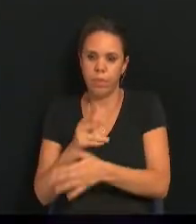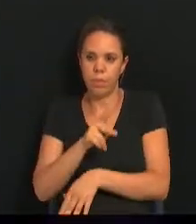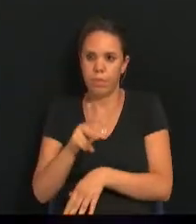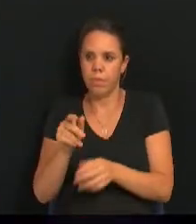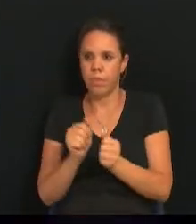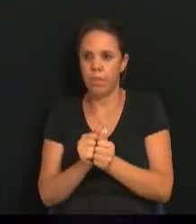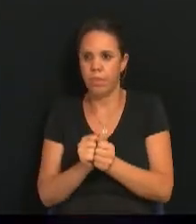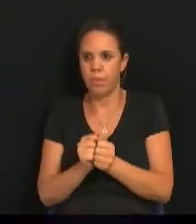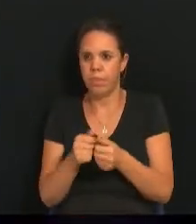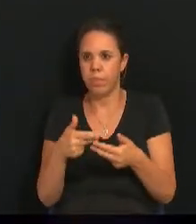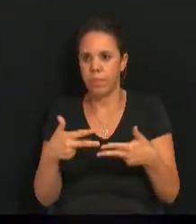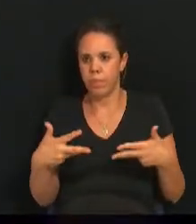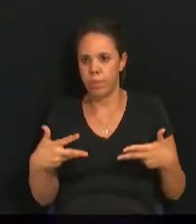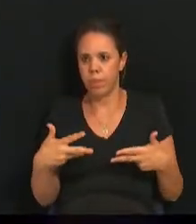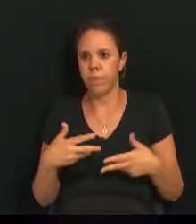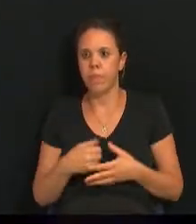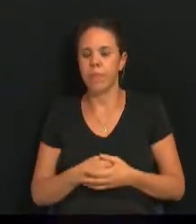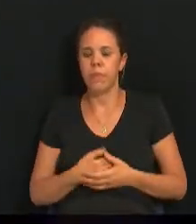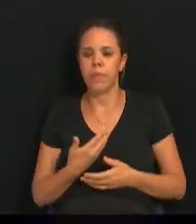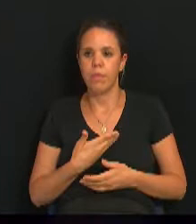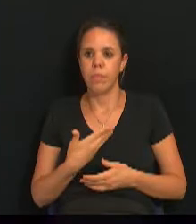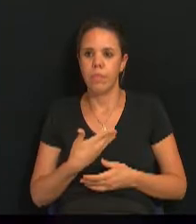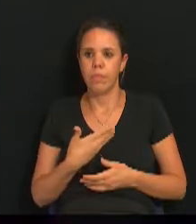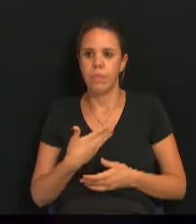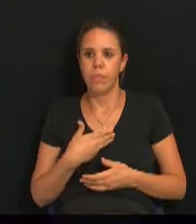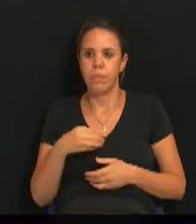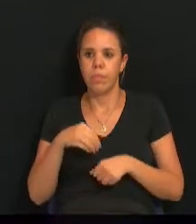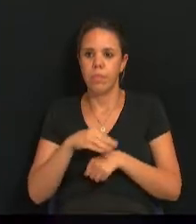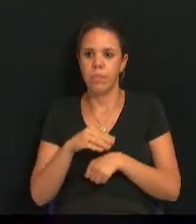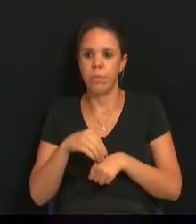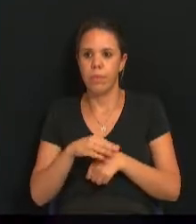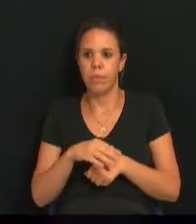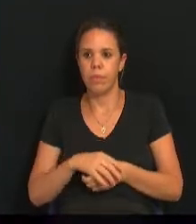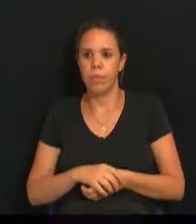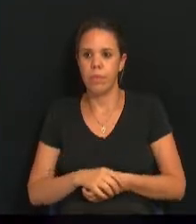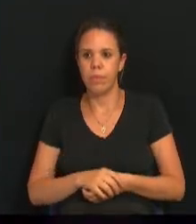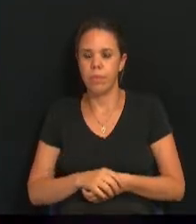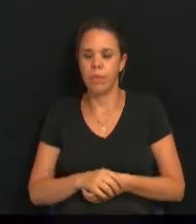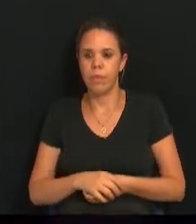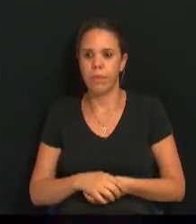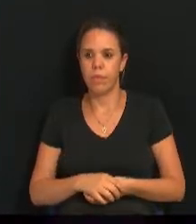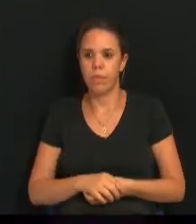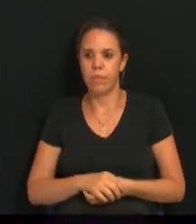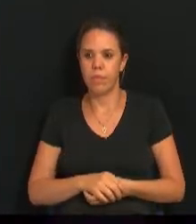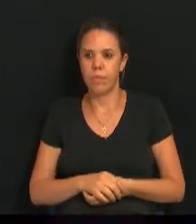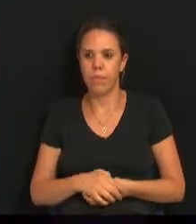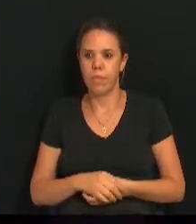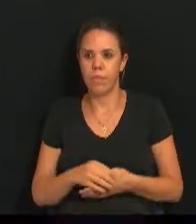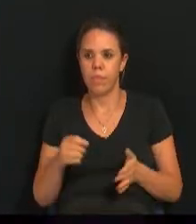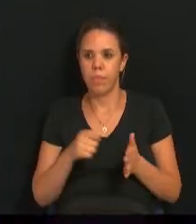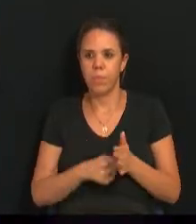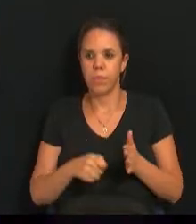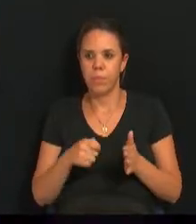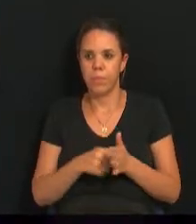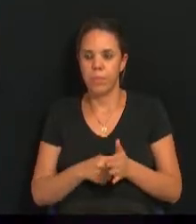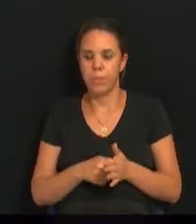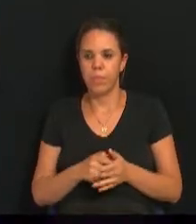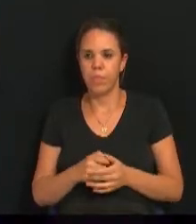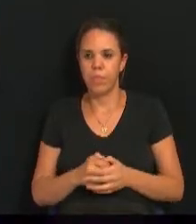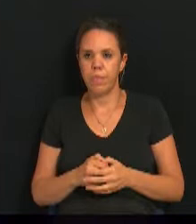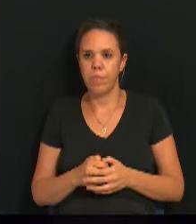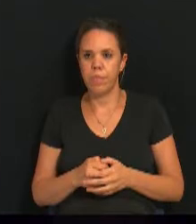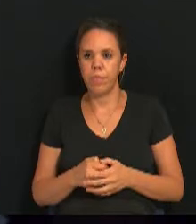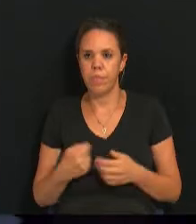outras demandas que as colegas vão trazer, que compõem aí um quadro de pautas em aberto e que vão demandar